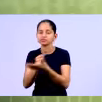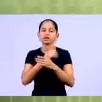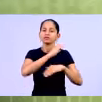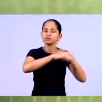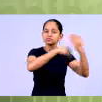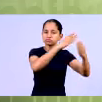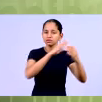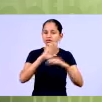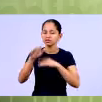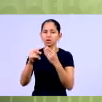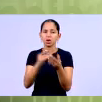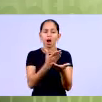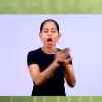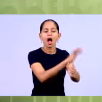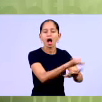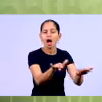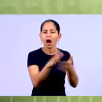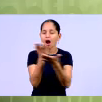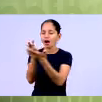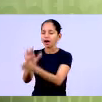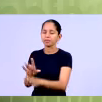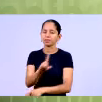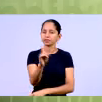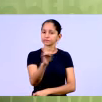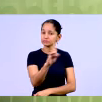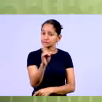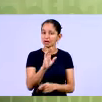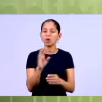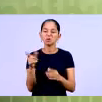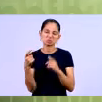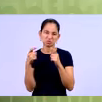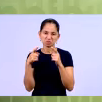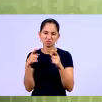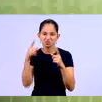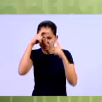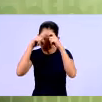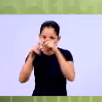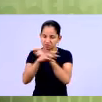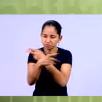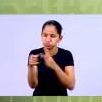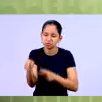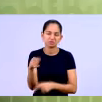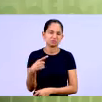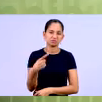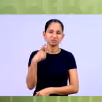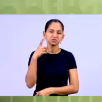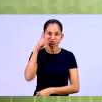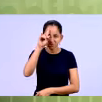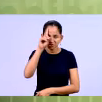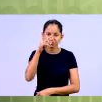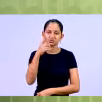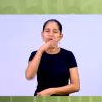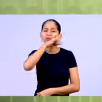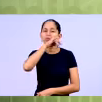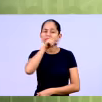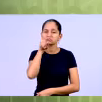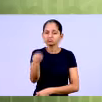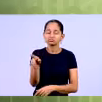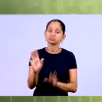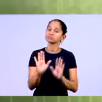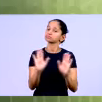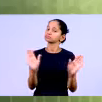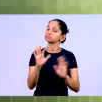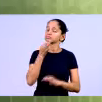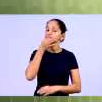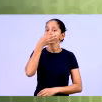não eliminá-las, ou qualquer coisa que dificulte o dia a dia dessas empresas. Então, no meu ponto